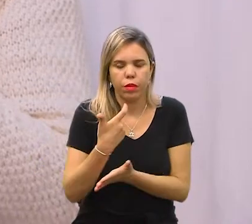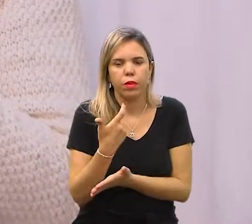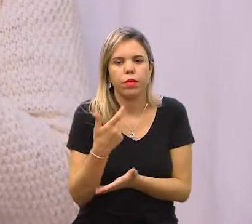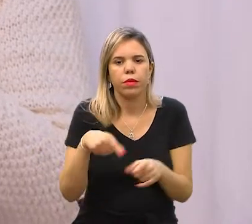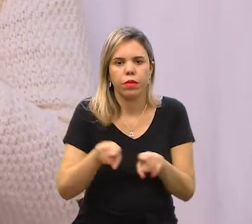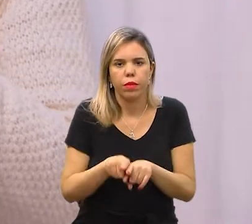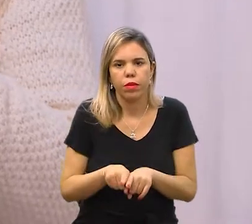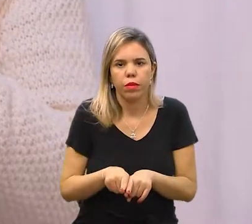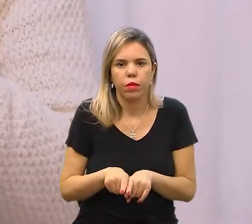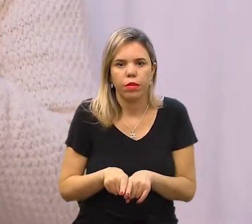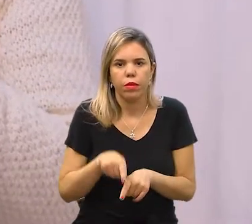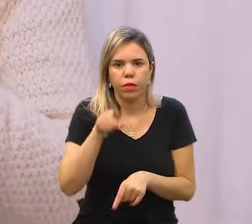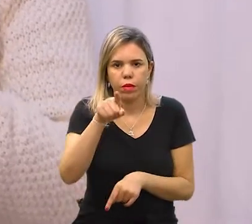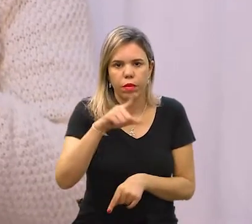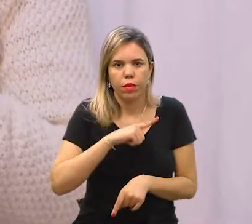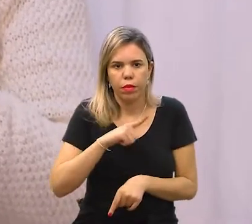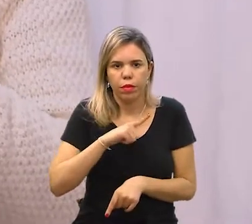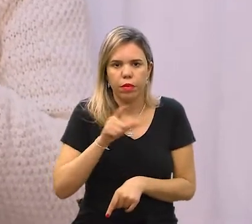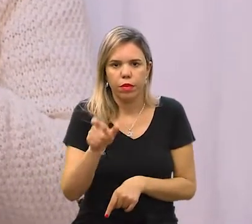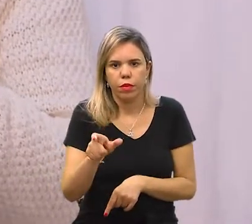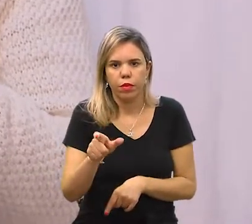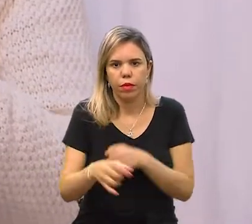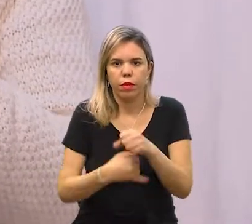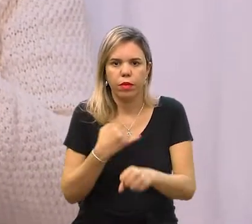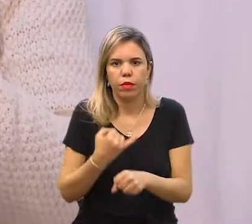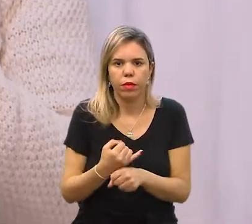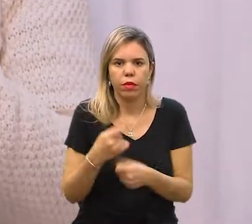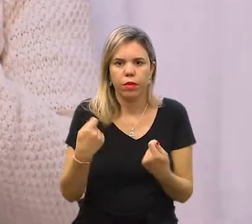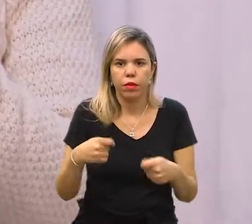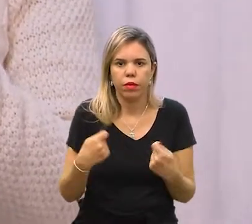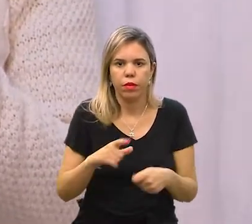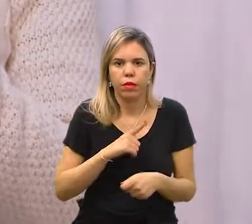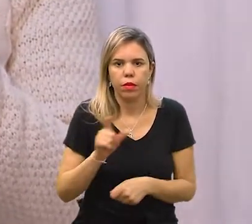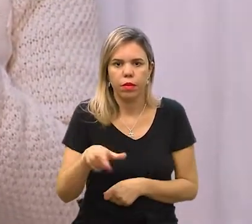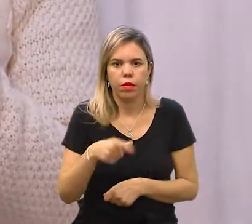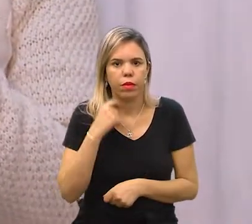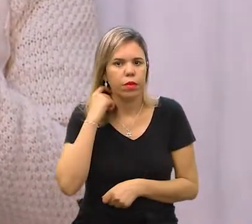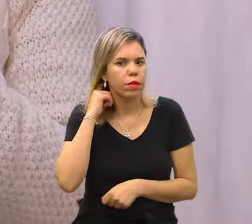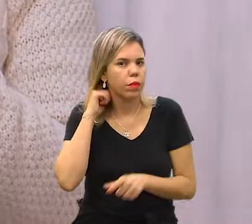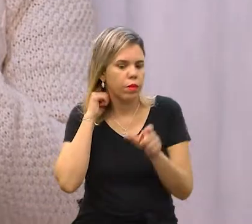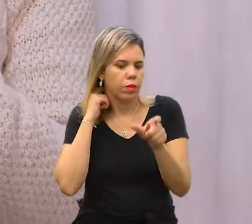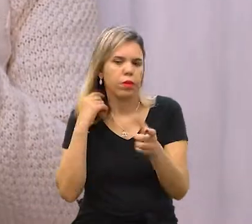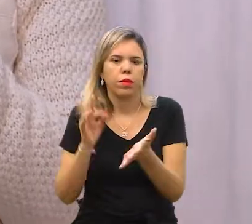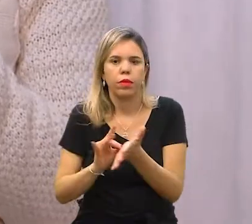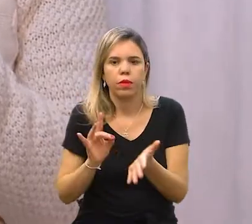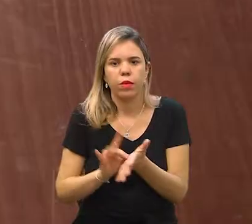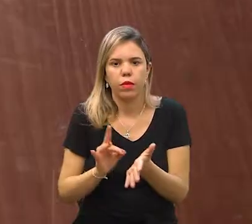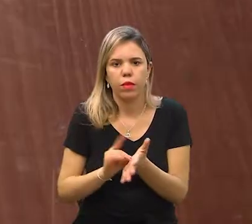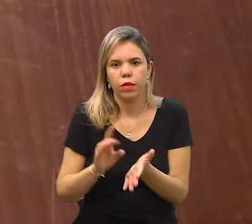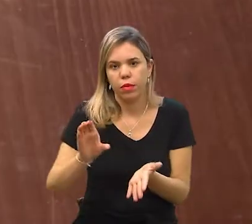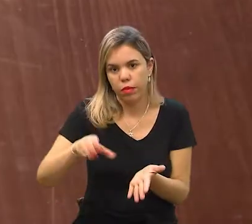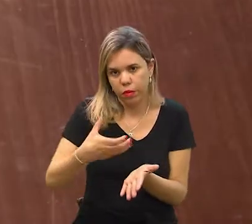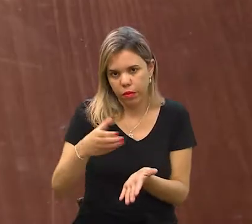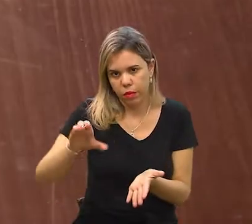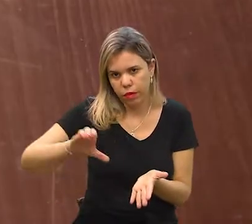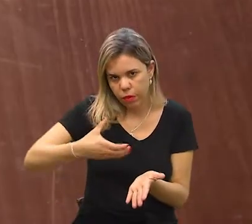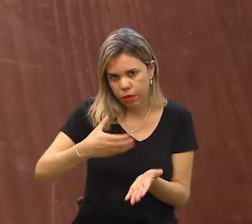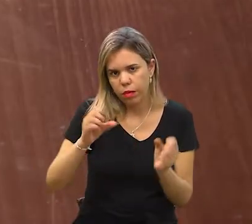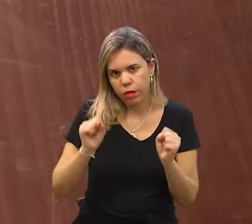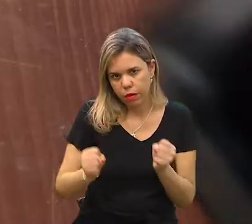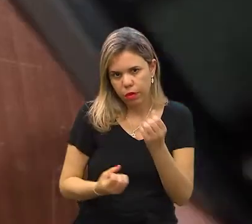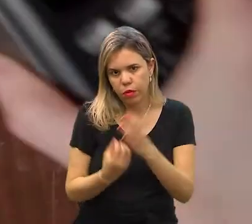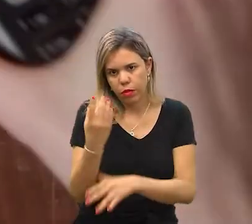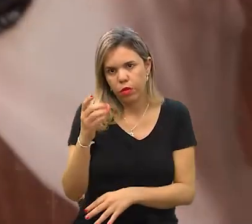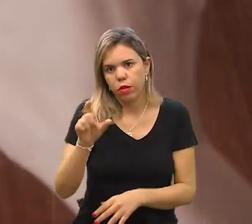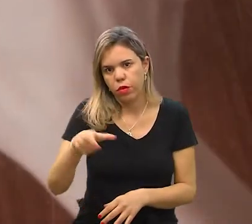virtual também? Para você ter esse cartão virtual, você precisa ter um cartão físico, né? Um cartão de crédito. E assim você pode